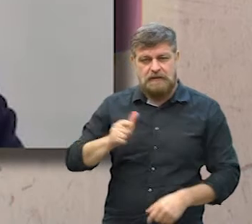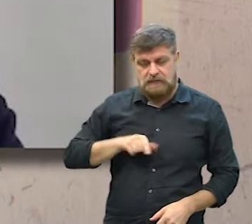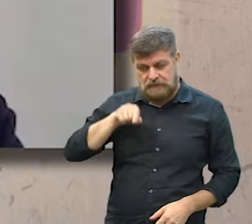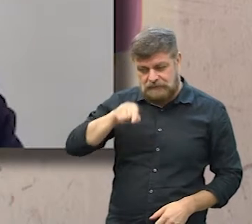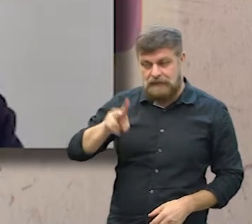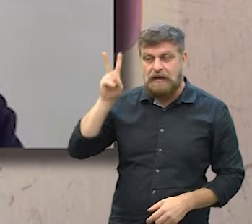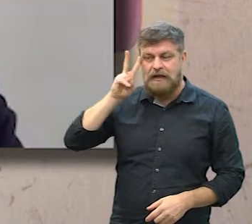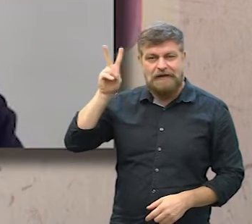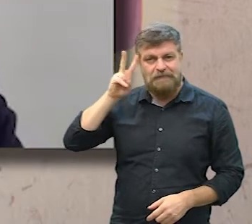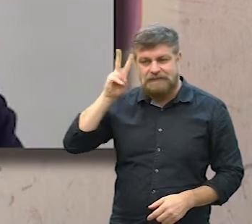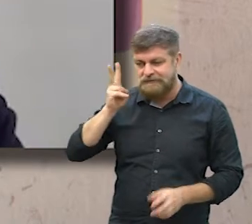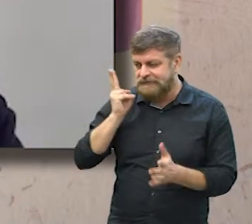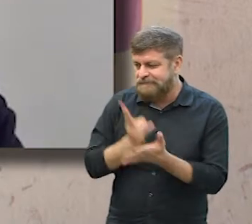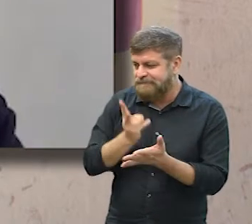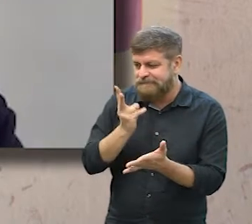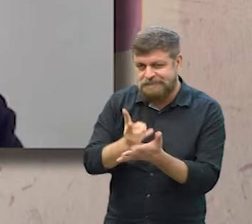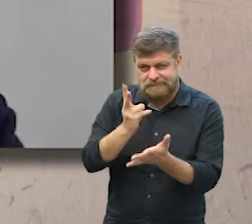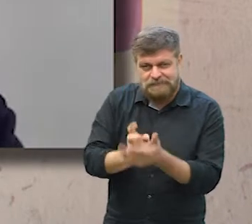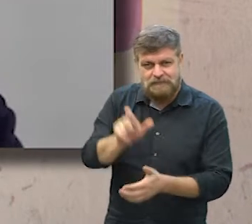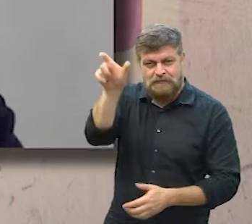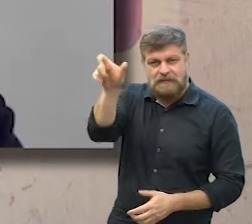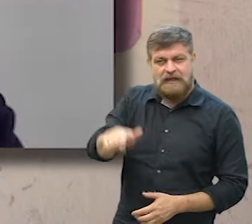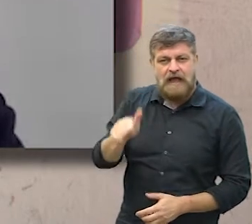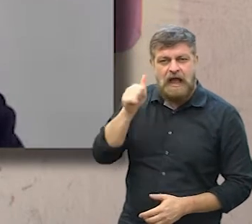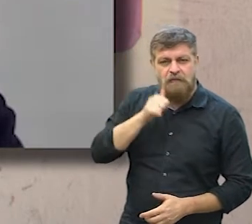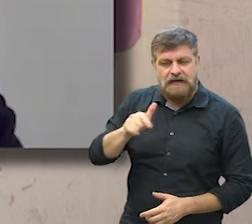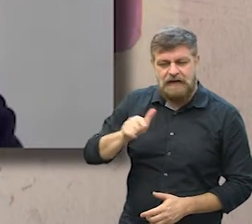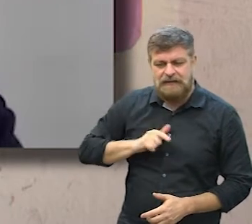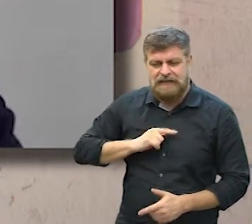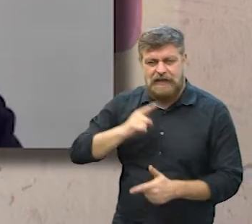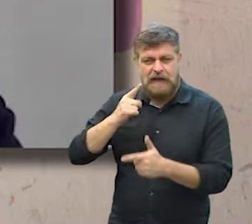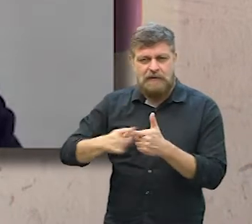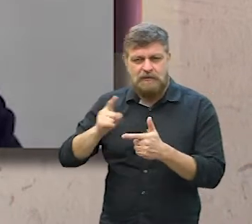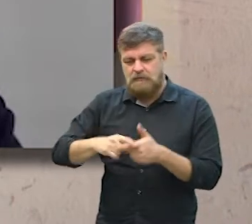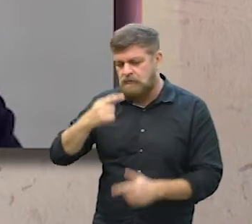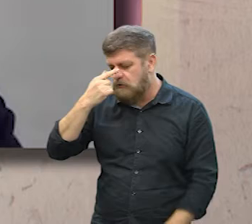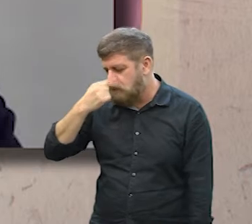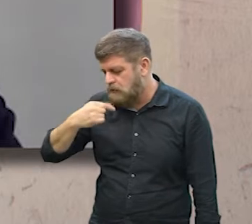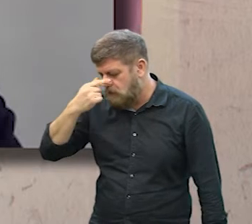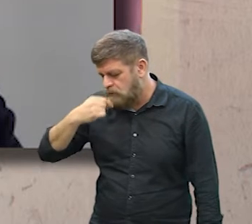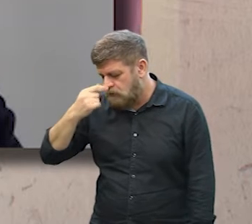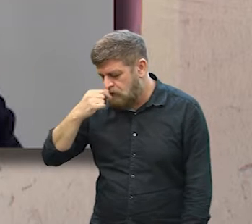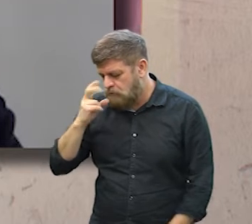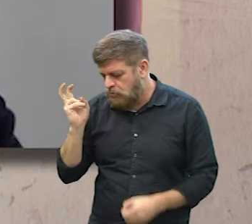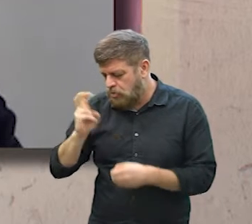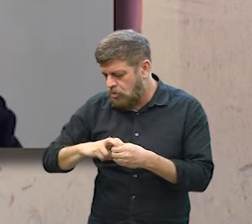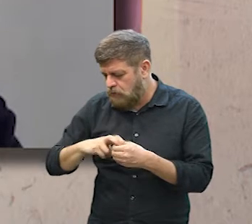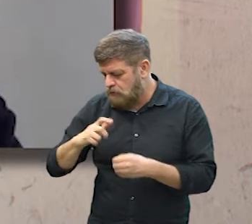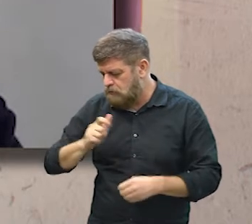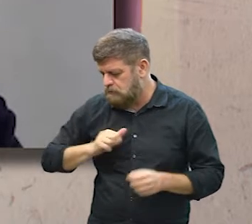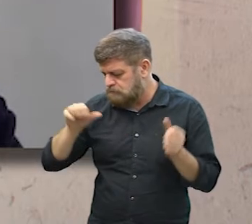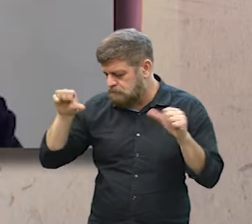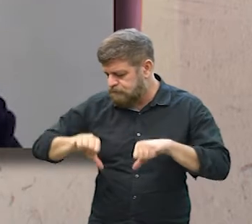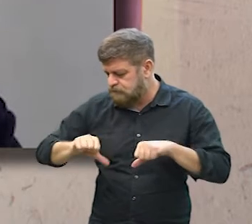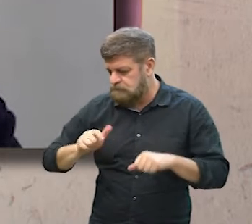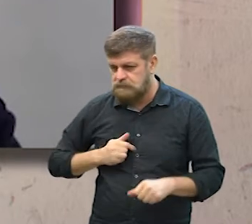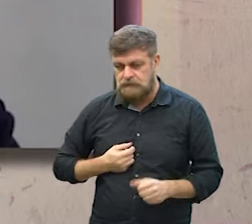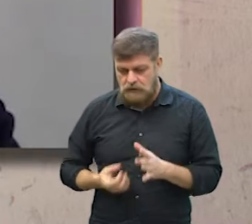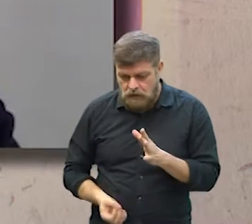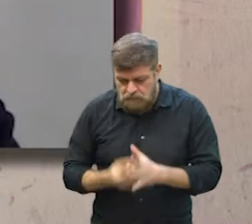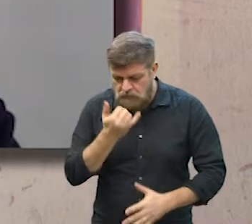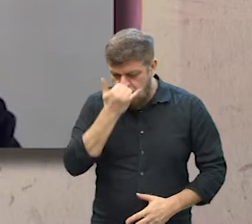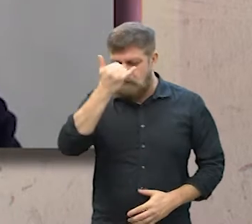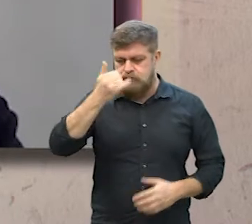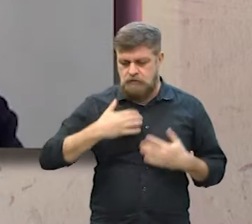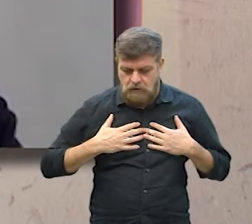o comum, a história típica essa paciente tem um quadro respiratório, uma infecção viral, um resfriado, e daí em diante ela começa a ter as